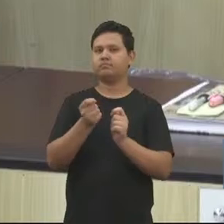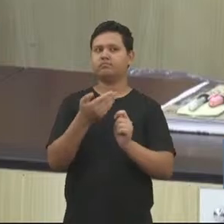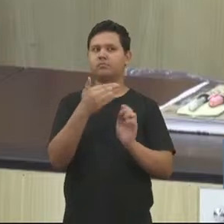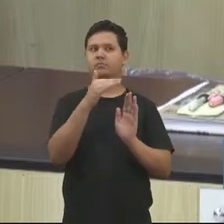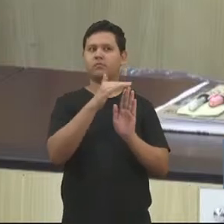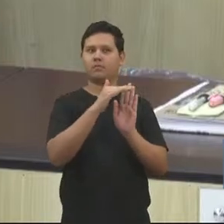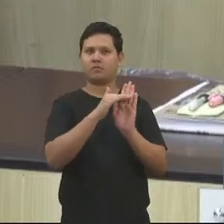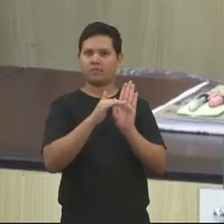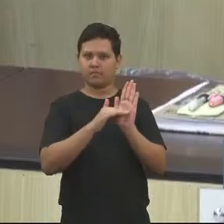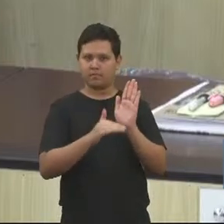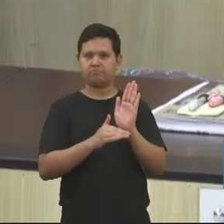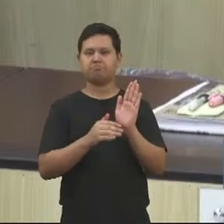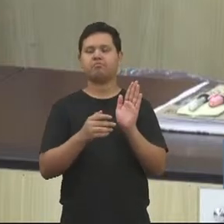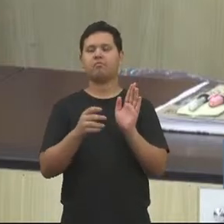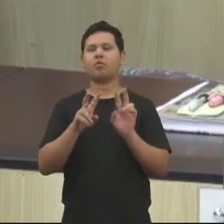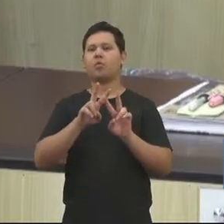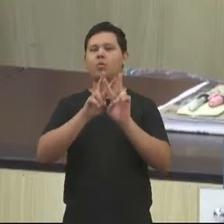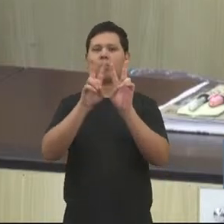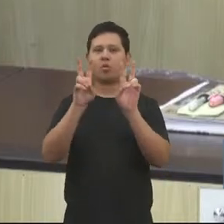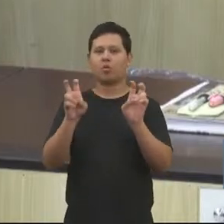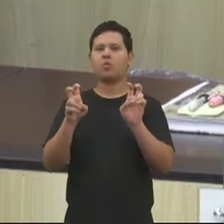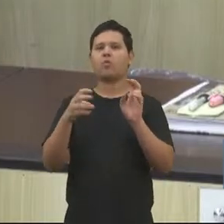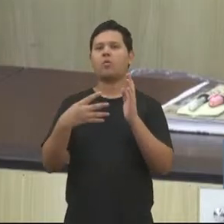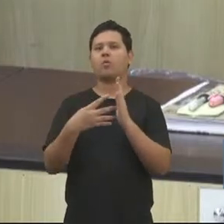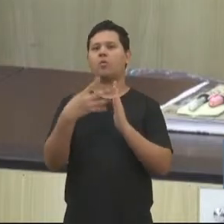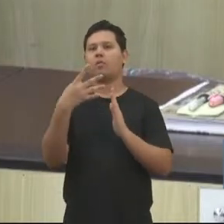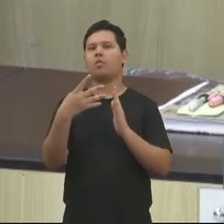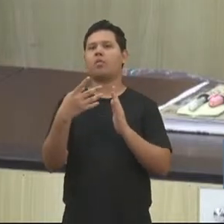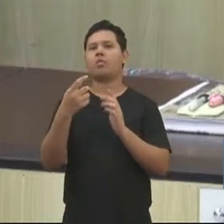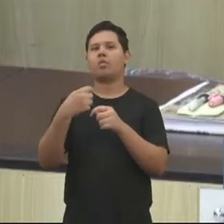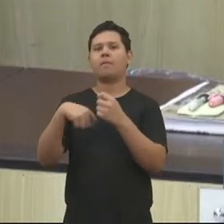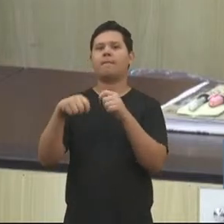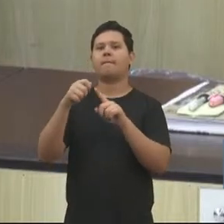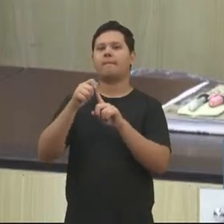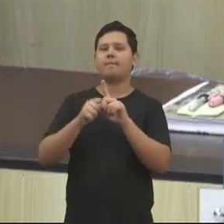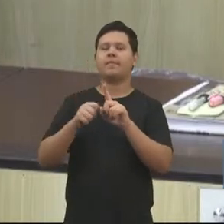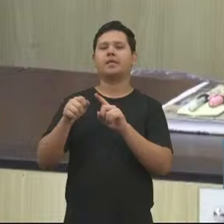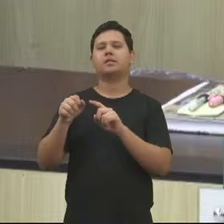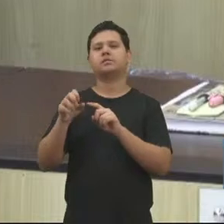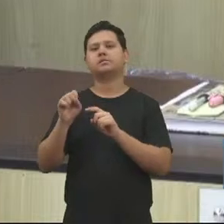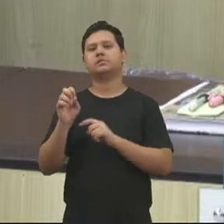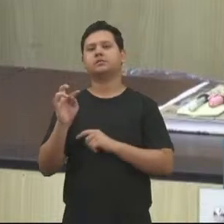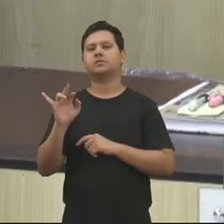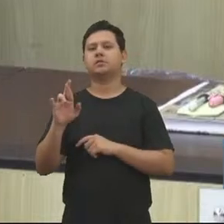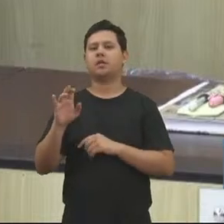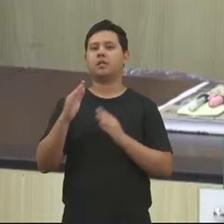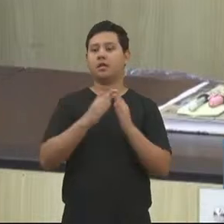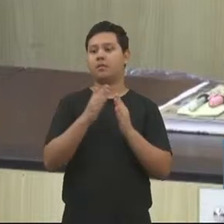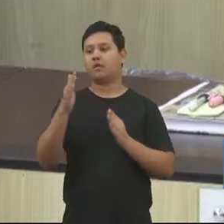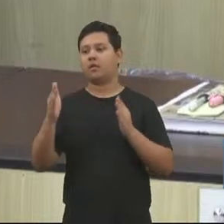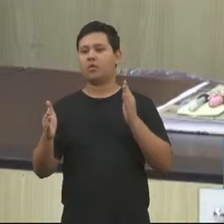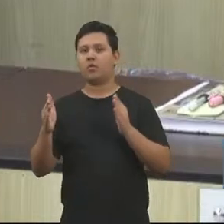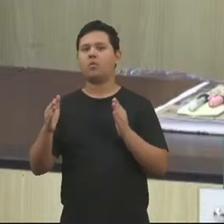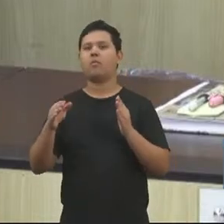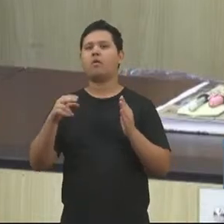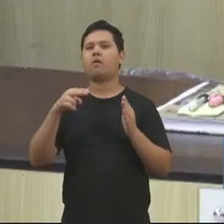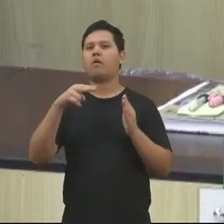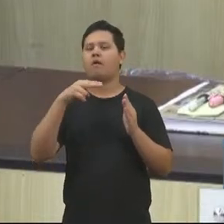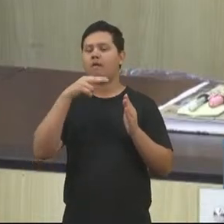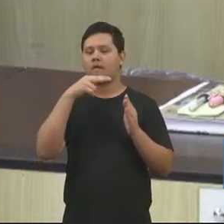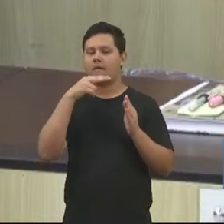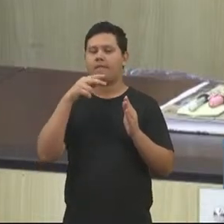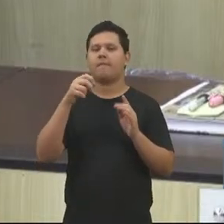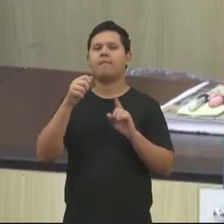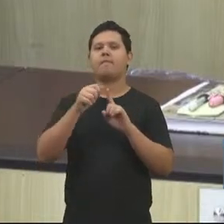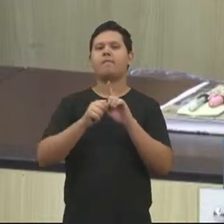metas fiscais referentes ao quadrimestre de setembro, outubro, novembro e dezembro de 2024, conforme o